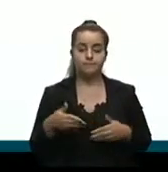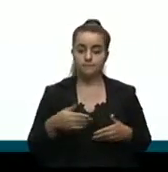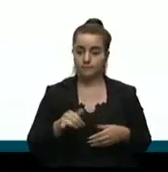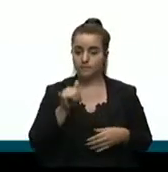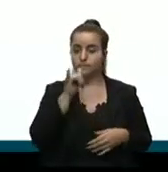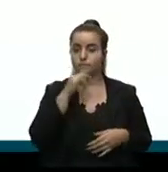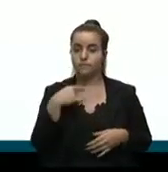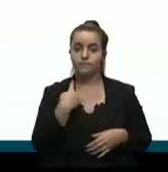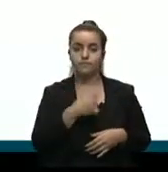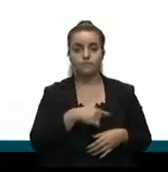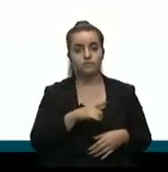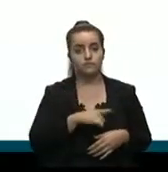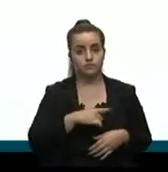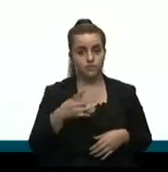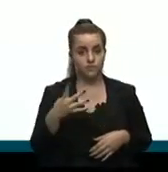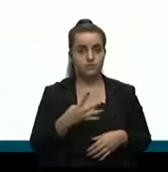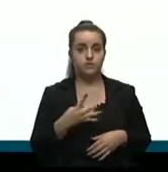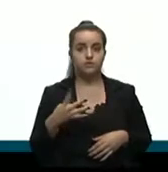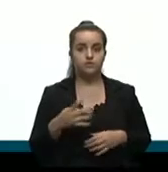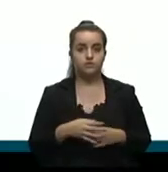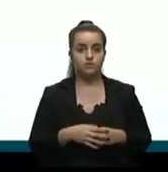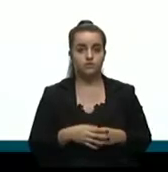exemplo, nós tínhamos o 4.